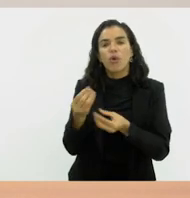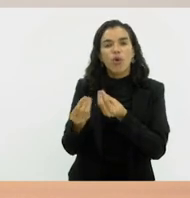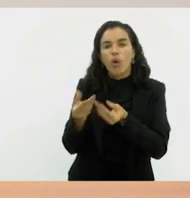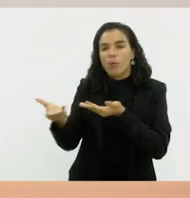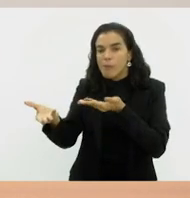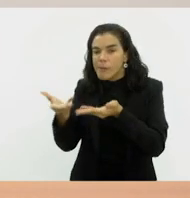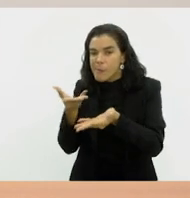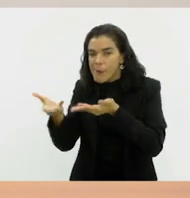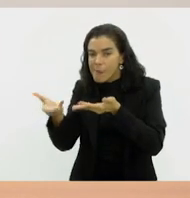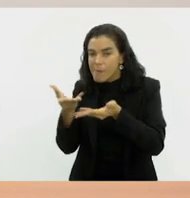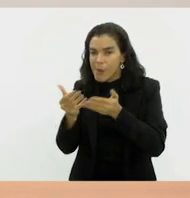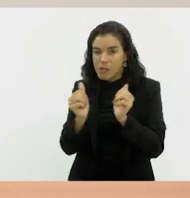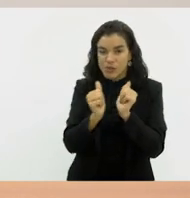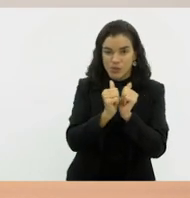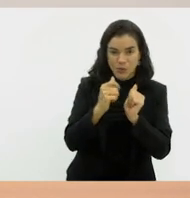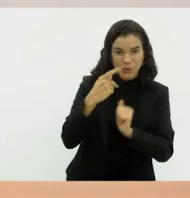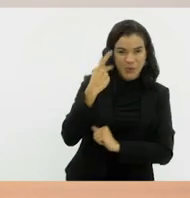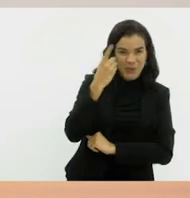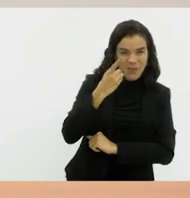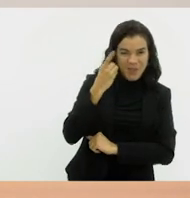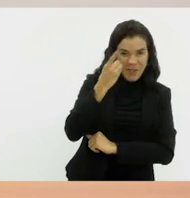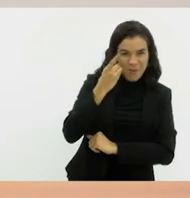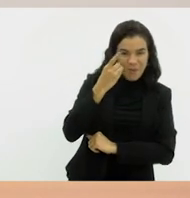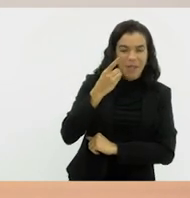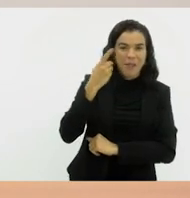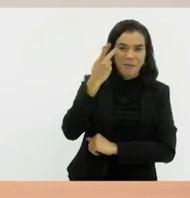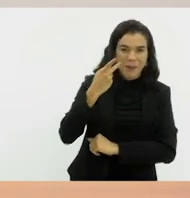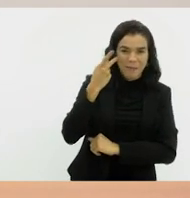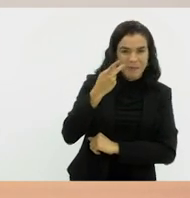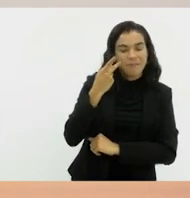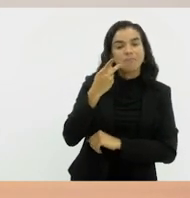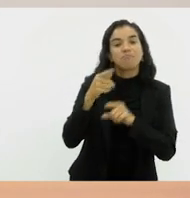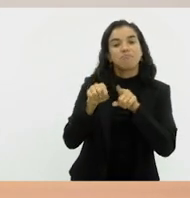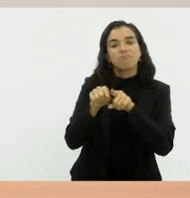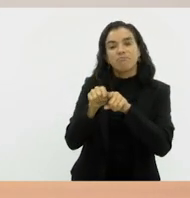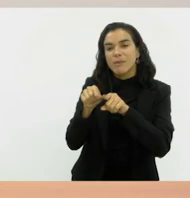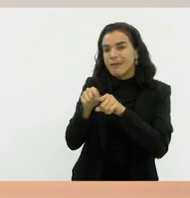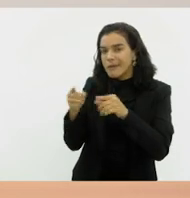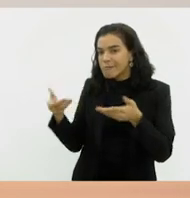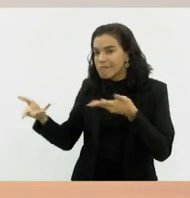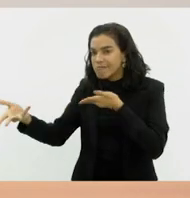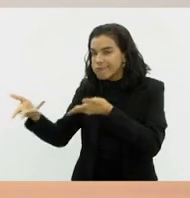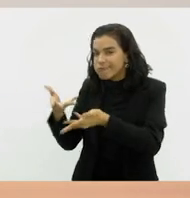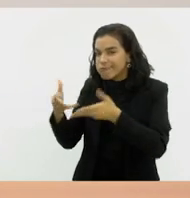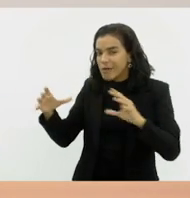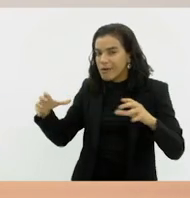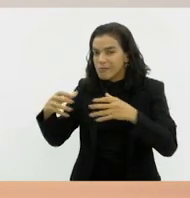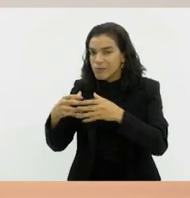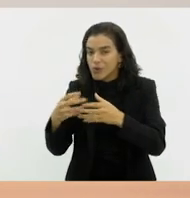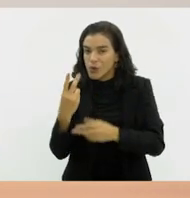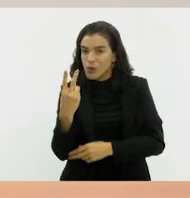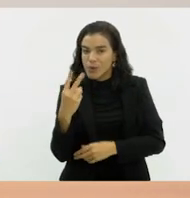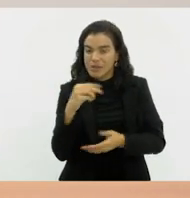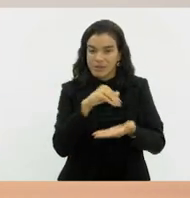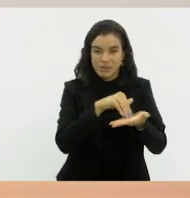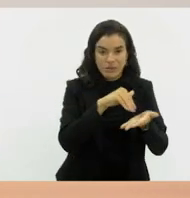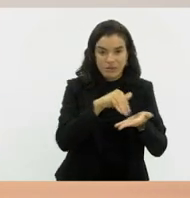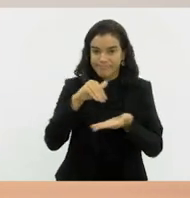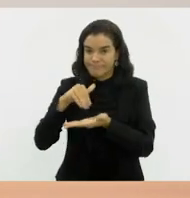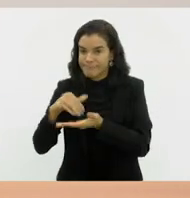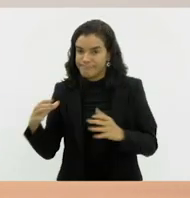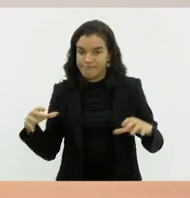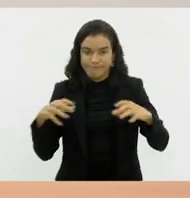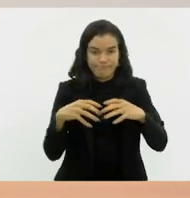interlocução nossa sobre a necessidade da Casa Civil se reunir com as duas secretarias e buscar uma solução quanto a